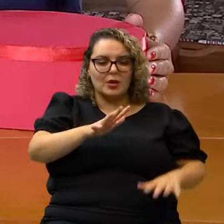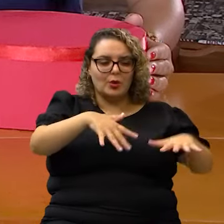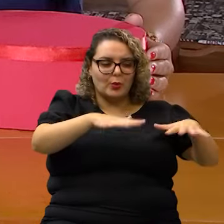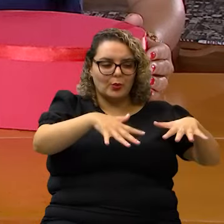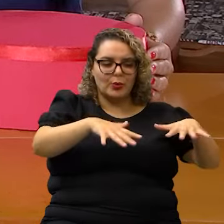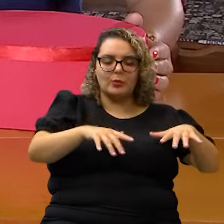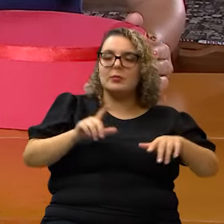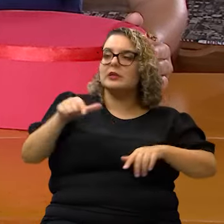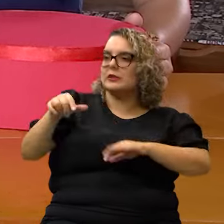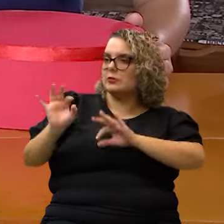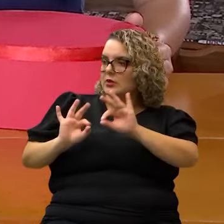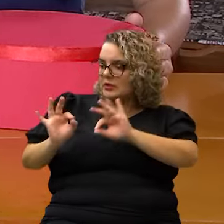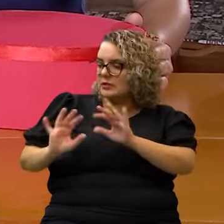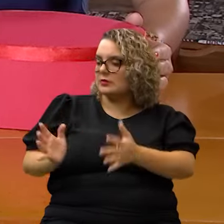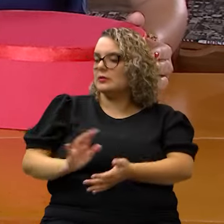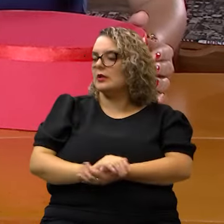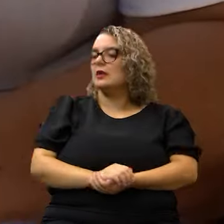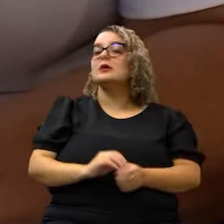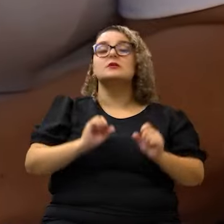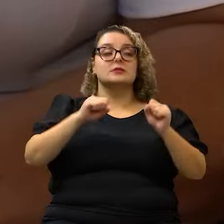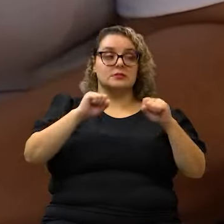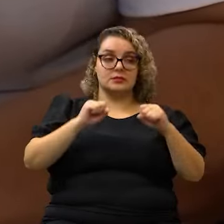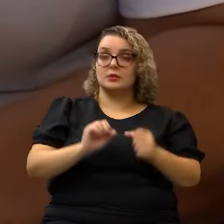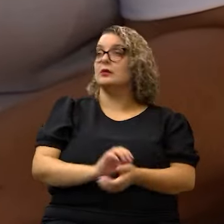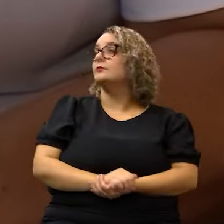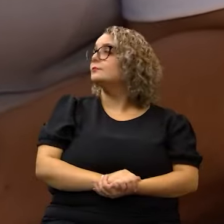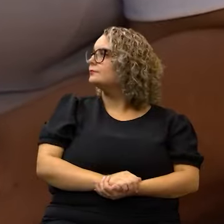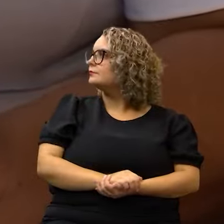mais ou menos. Pra poder mexer. Isso.